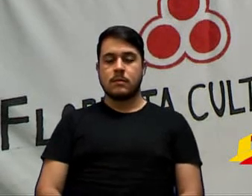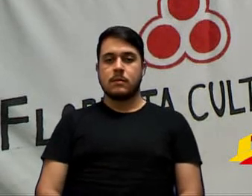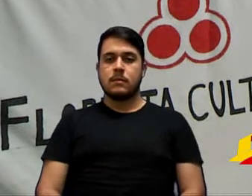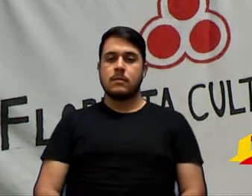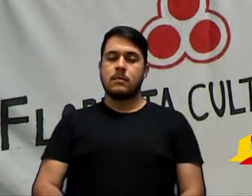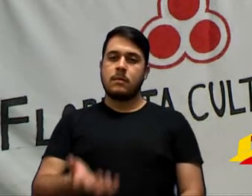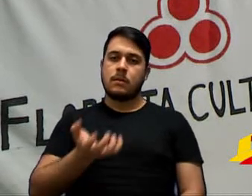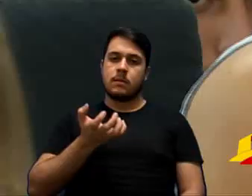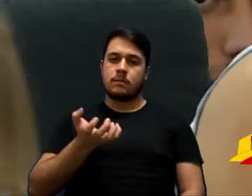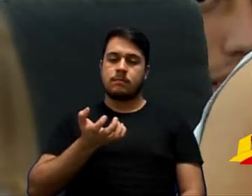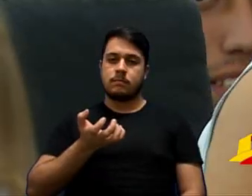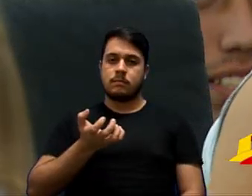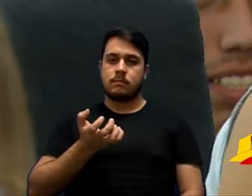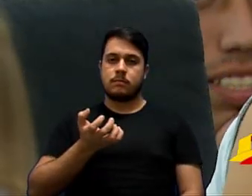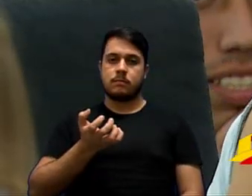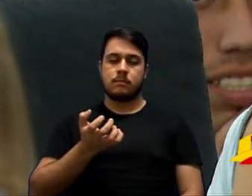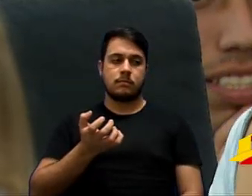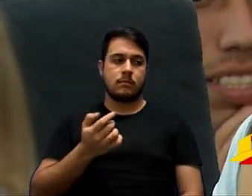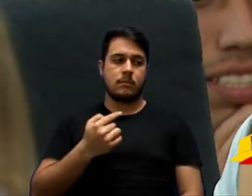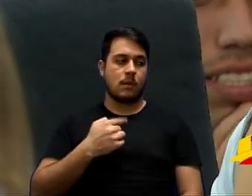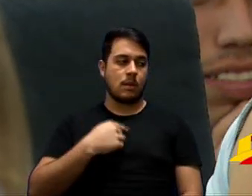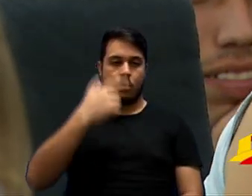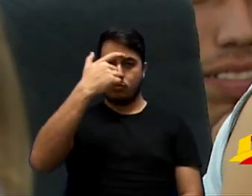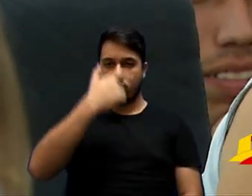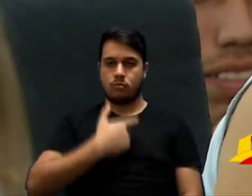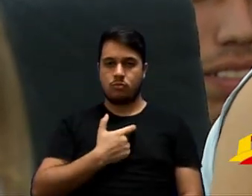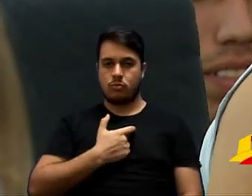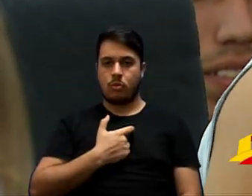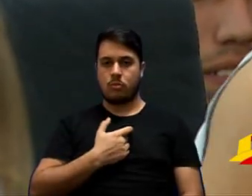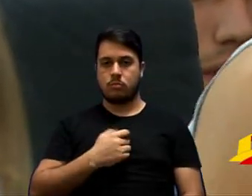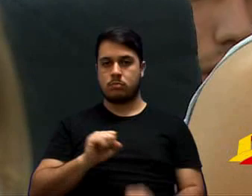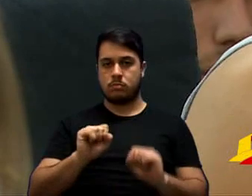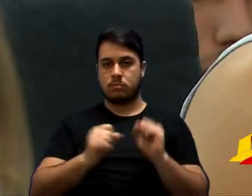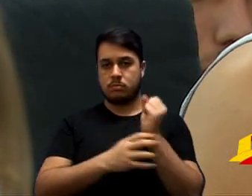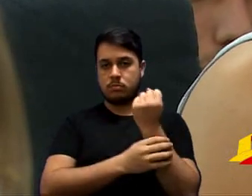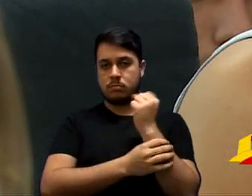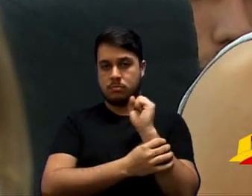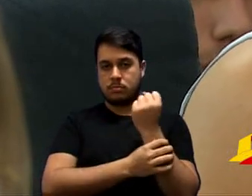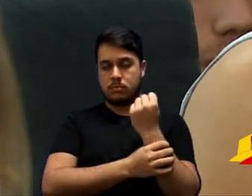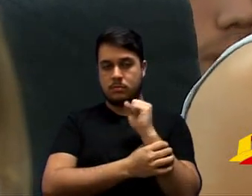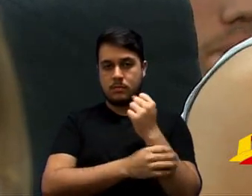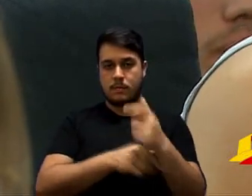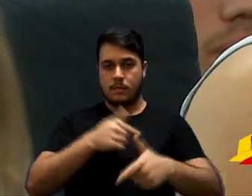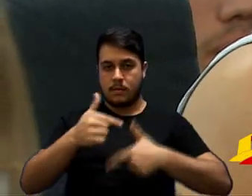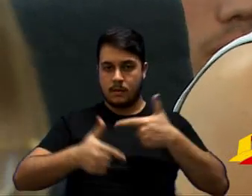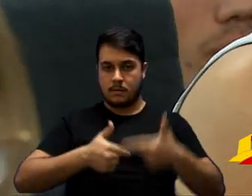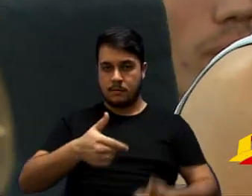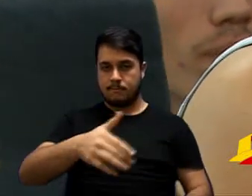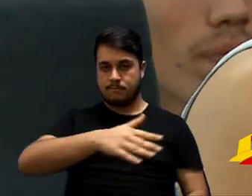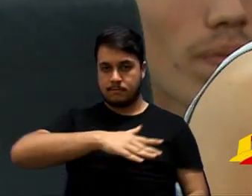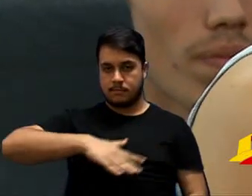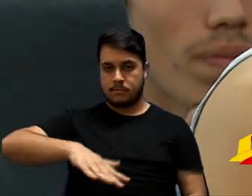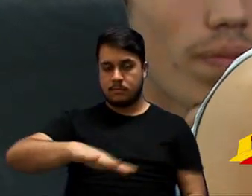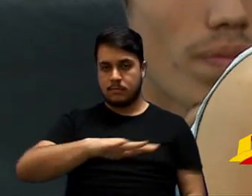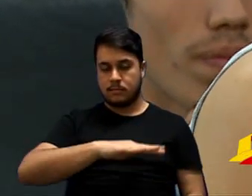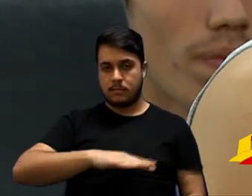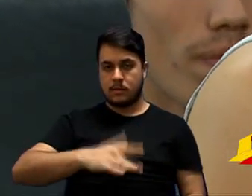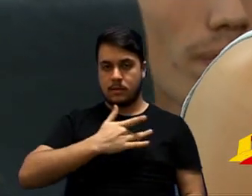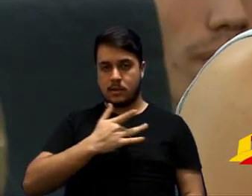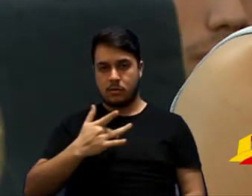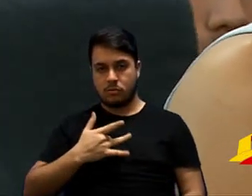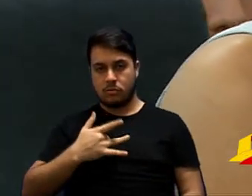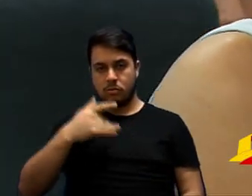colocar eu como agente da saúde eu sou fisioterapeuta e trabalho é principalmente na área da prevenção em